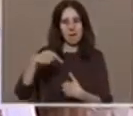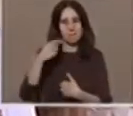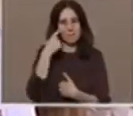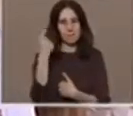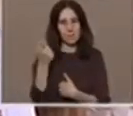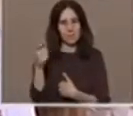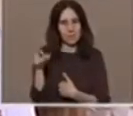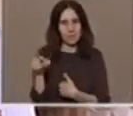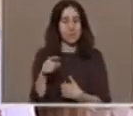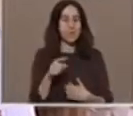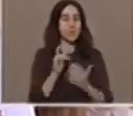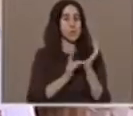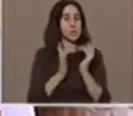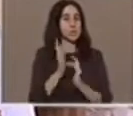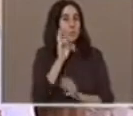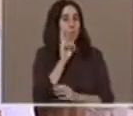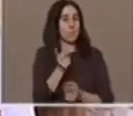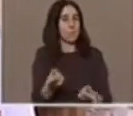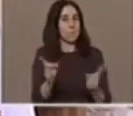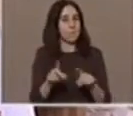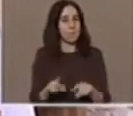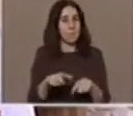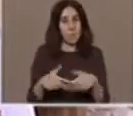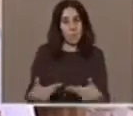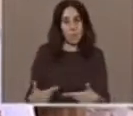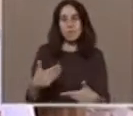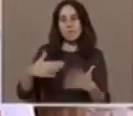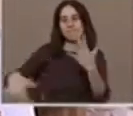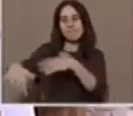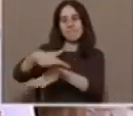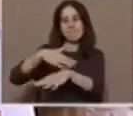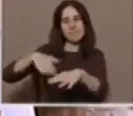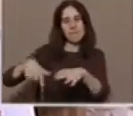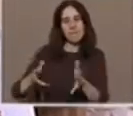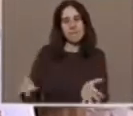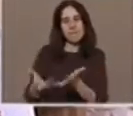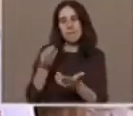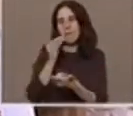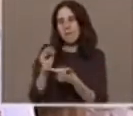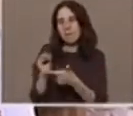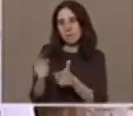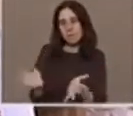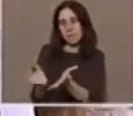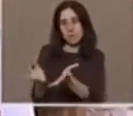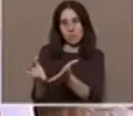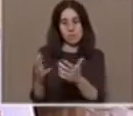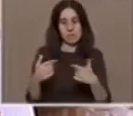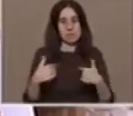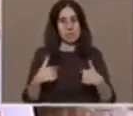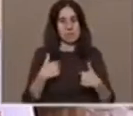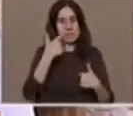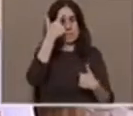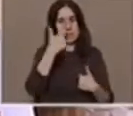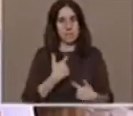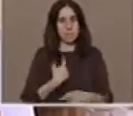vê. Hoje, ele deseja que esta multidão seja alimentada. Como ele, nós